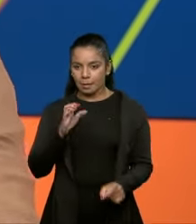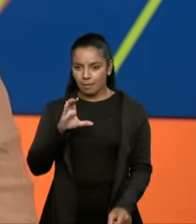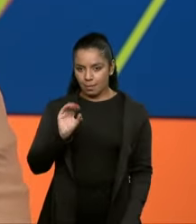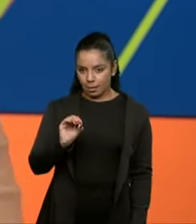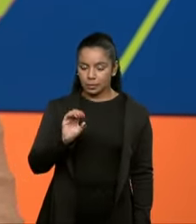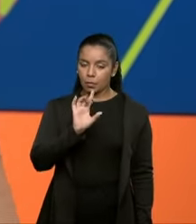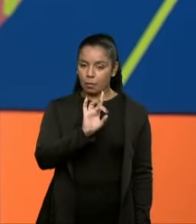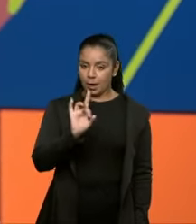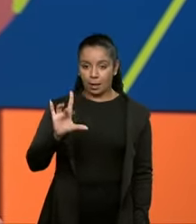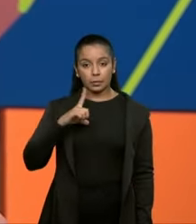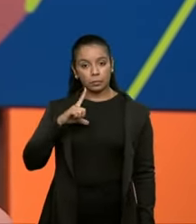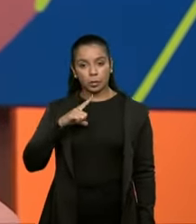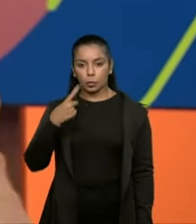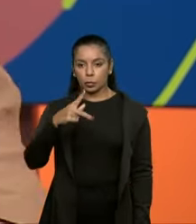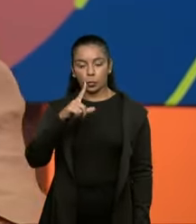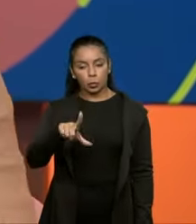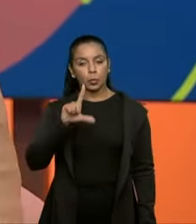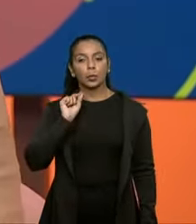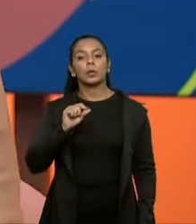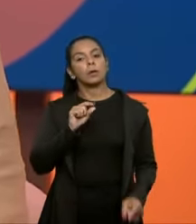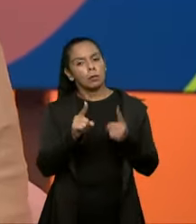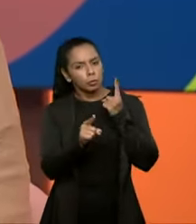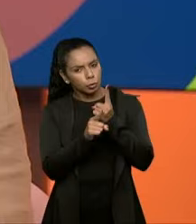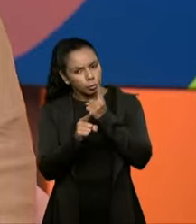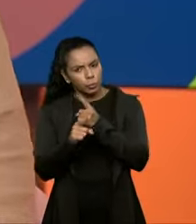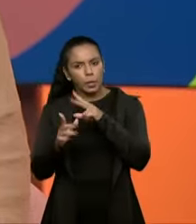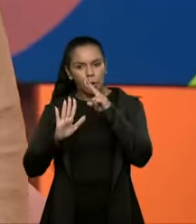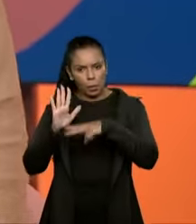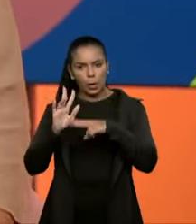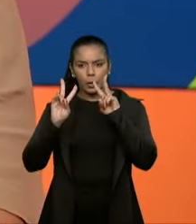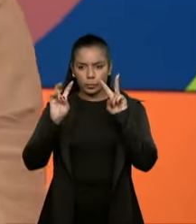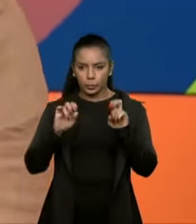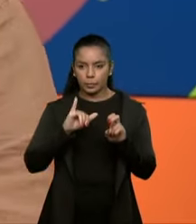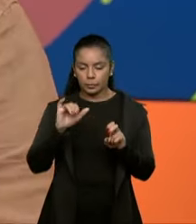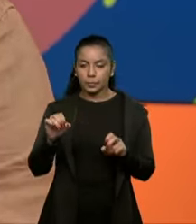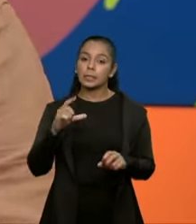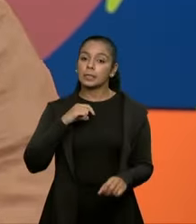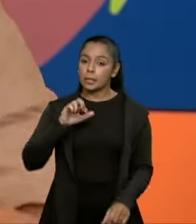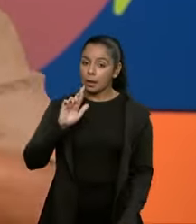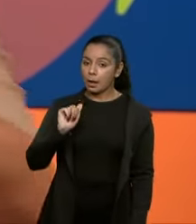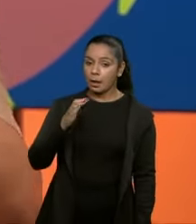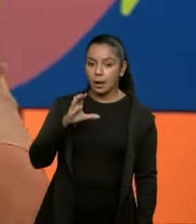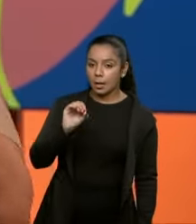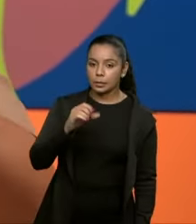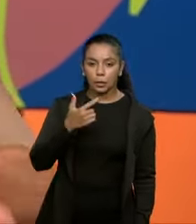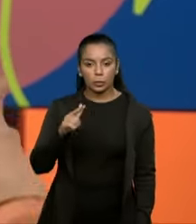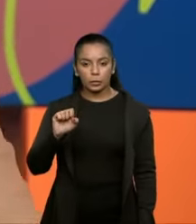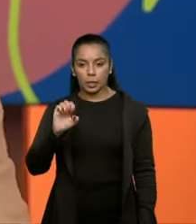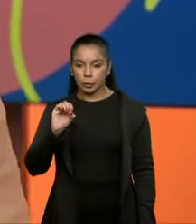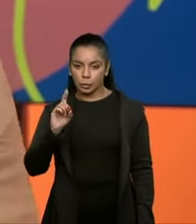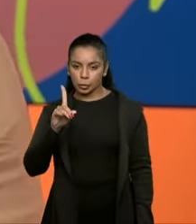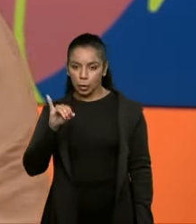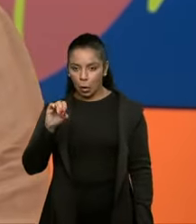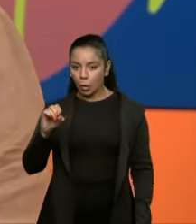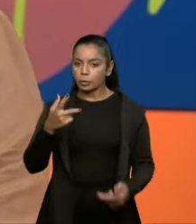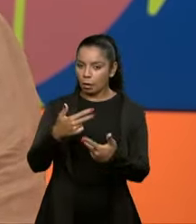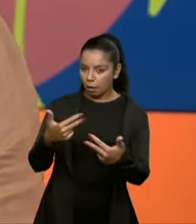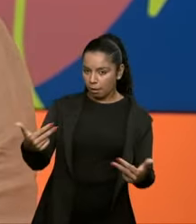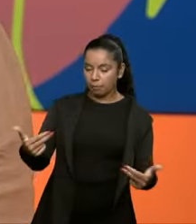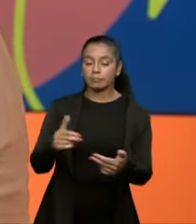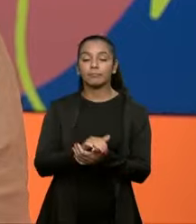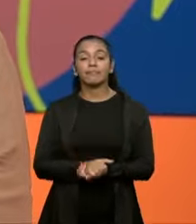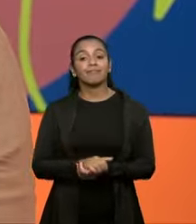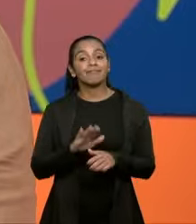sua opção. Hoje, né, eu andei descobrindo, eu leio bastante sobre esses assuntos. Você tem rações que não tem soja, transgênero, né?